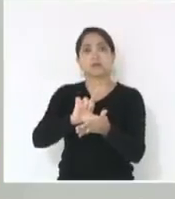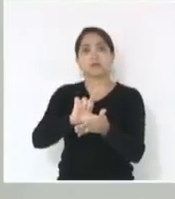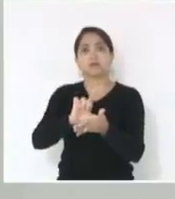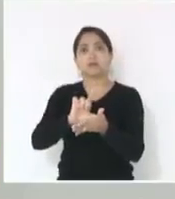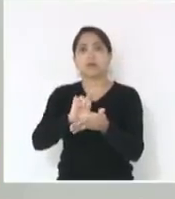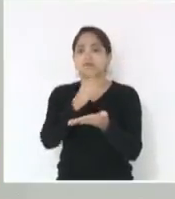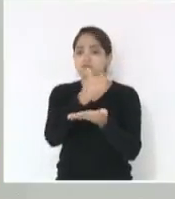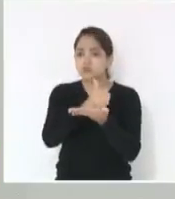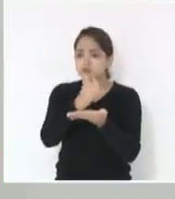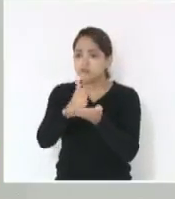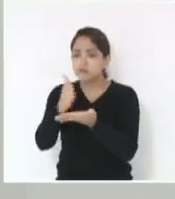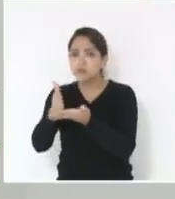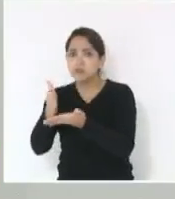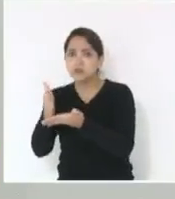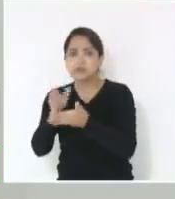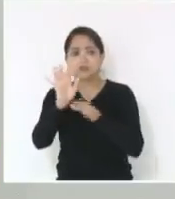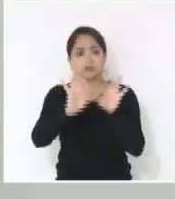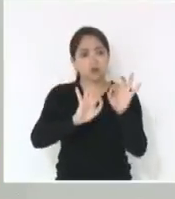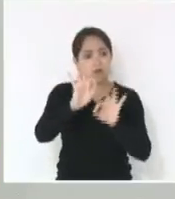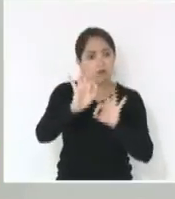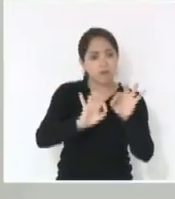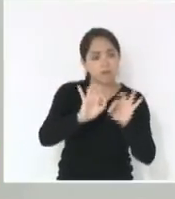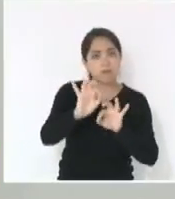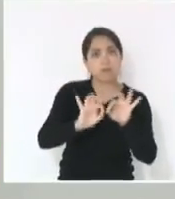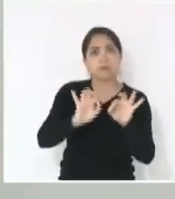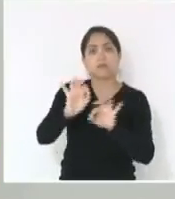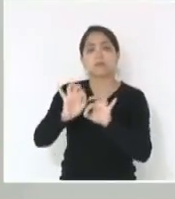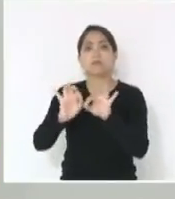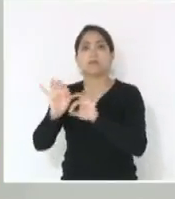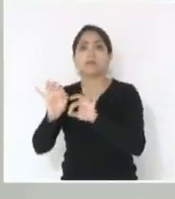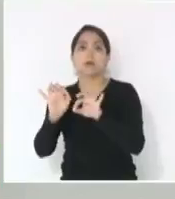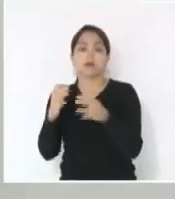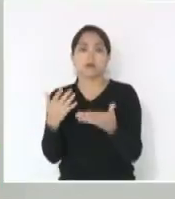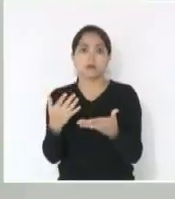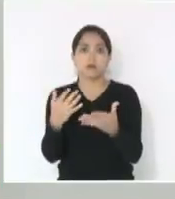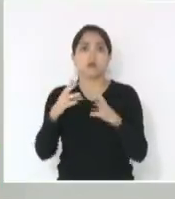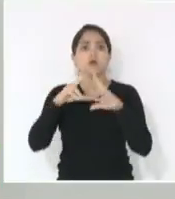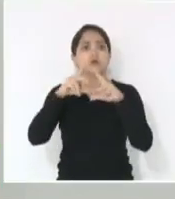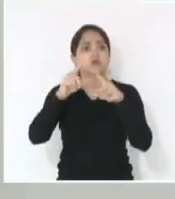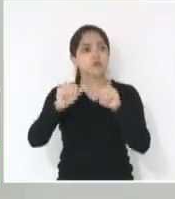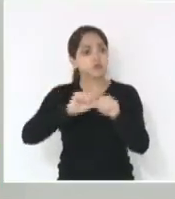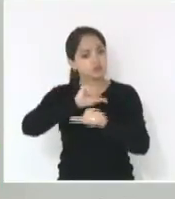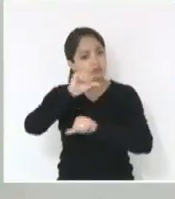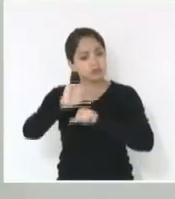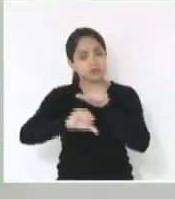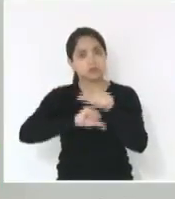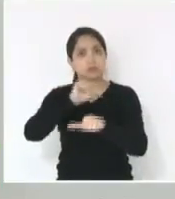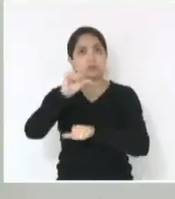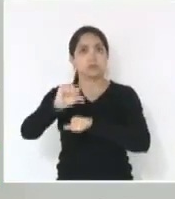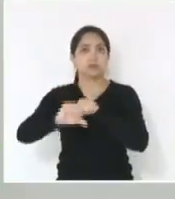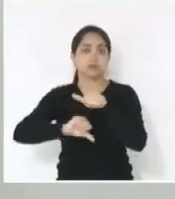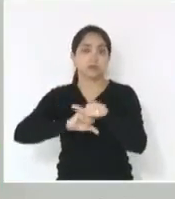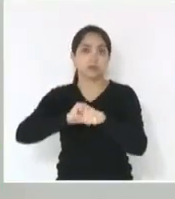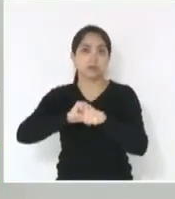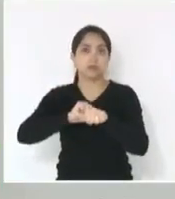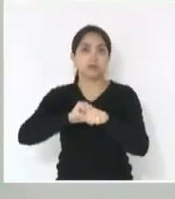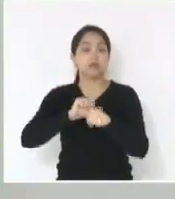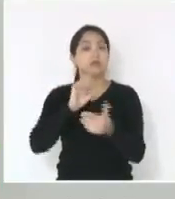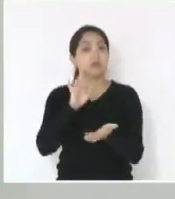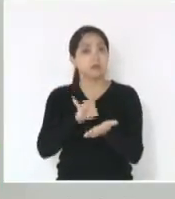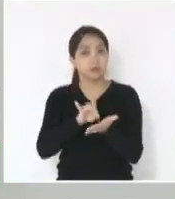diz que na natureza nada se perde, enfim, tudo se transforma. E,